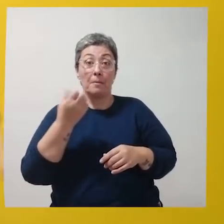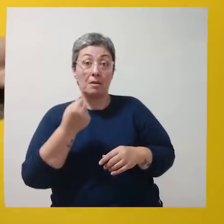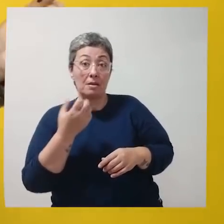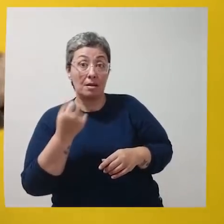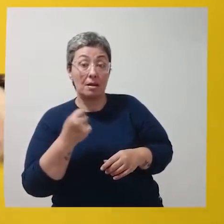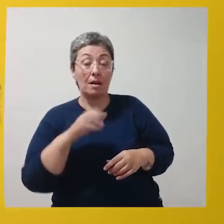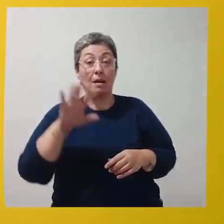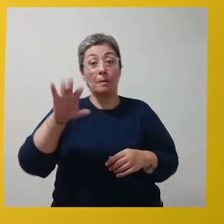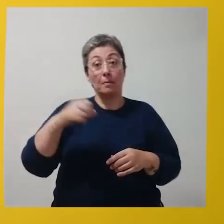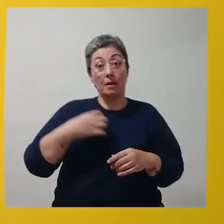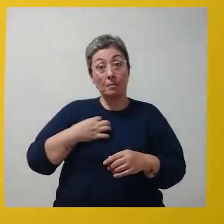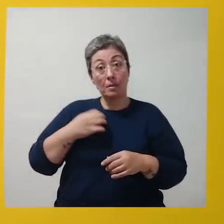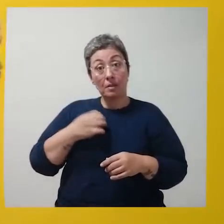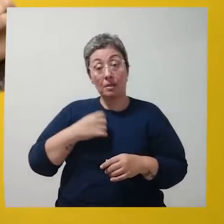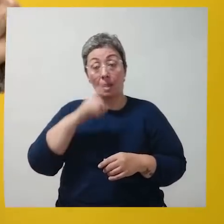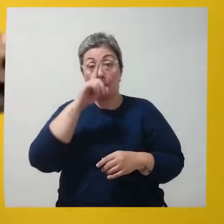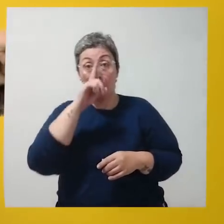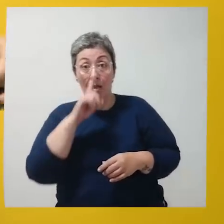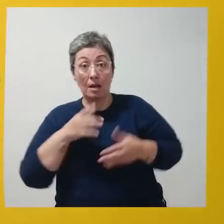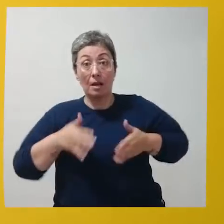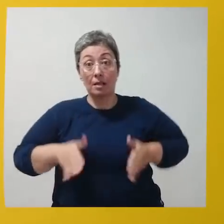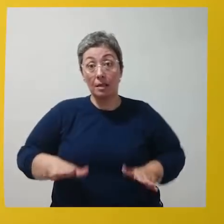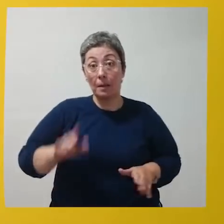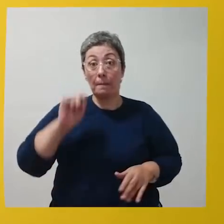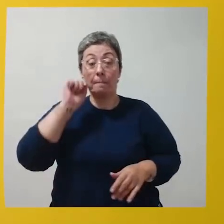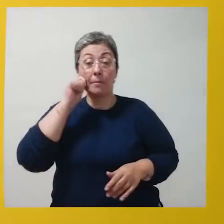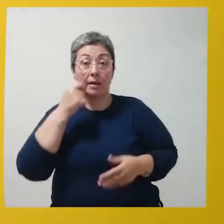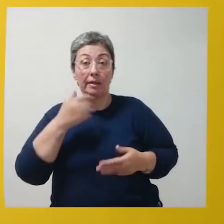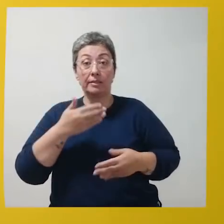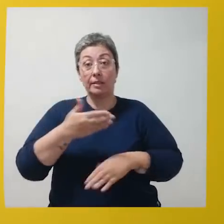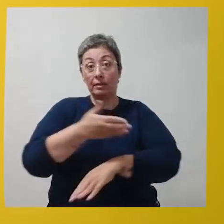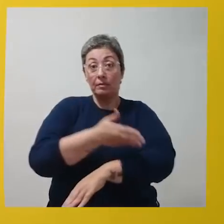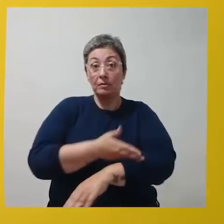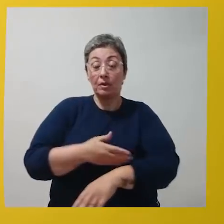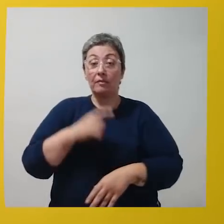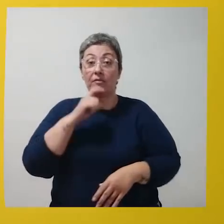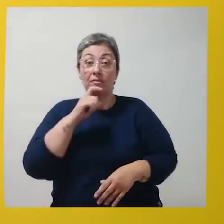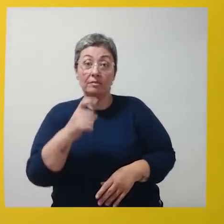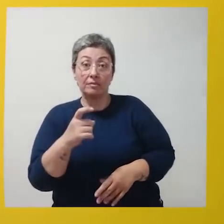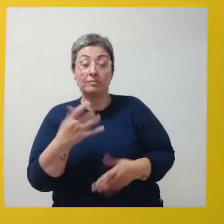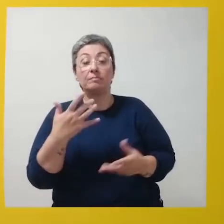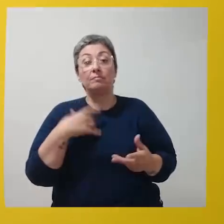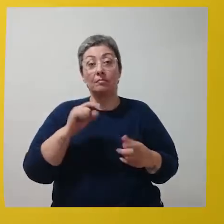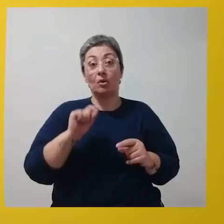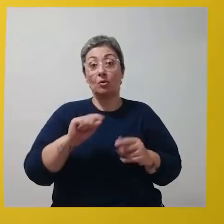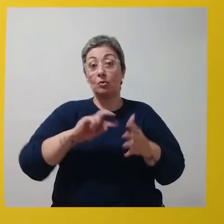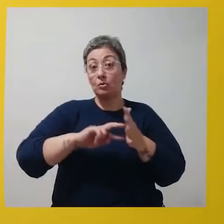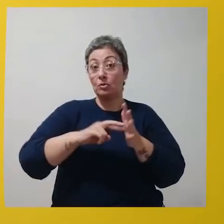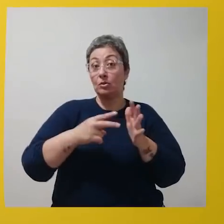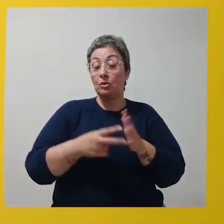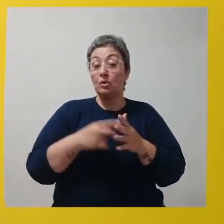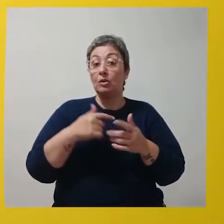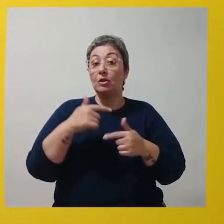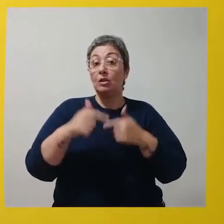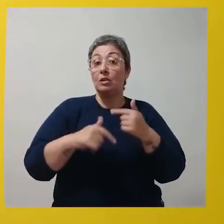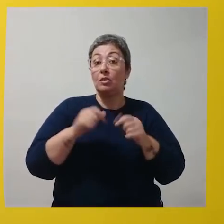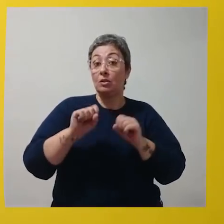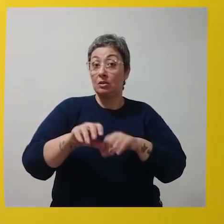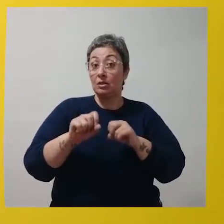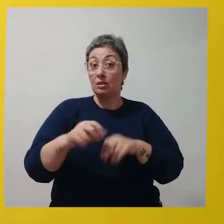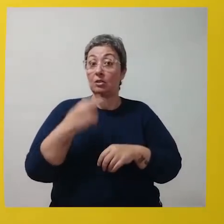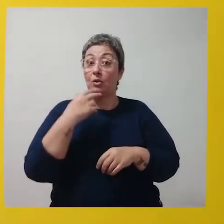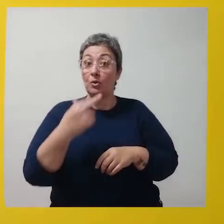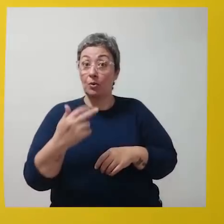branca, camiseta amarela, saia preta, bermuda verde, ou seja, eu estou trabalhando cores com essa